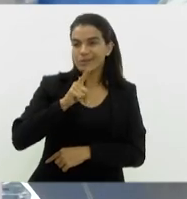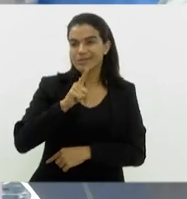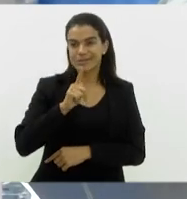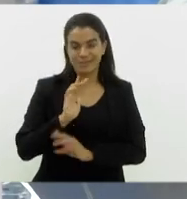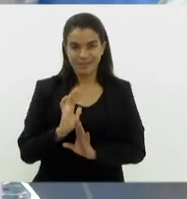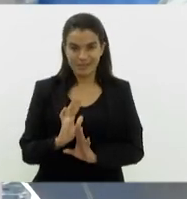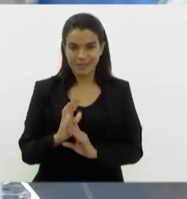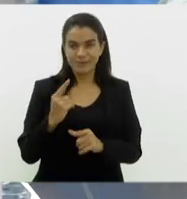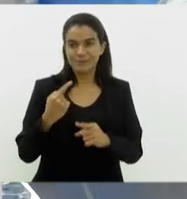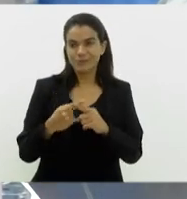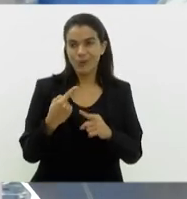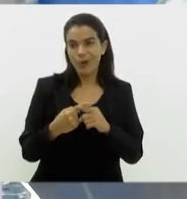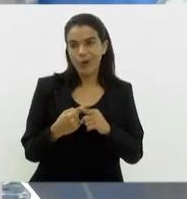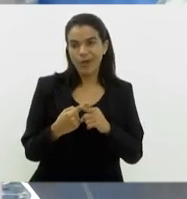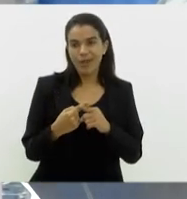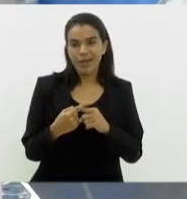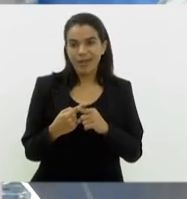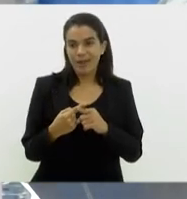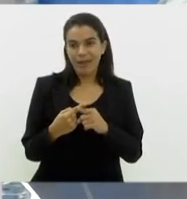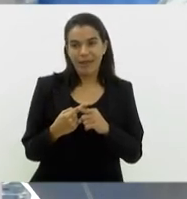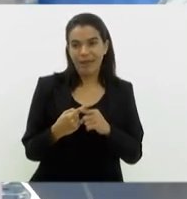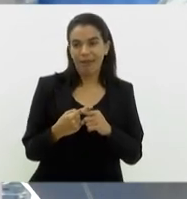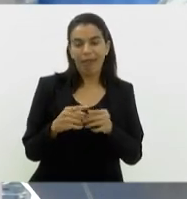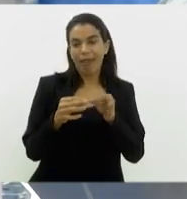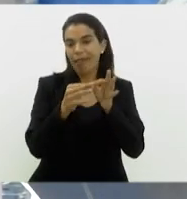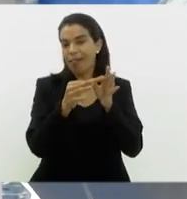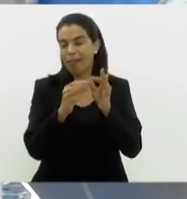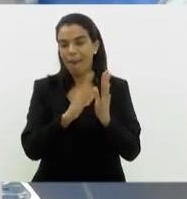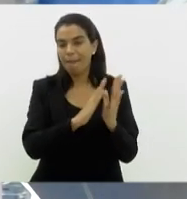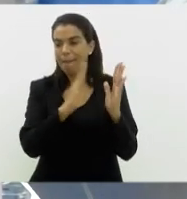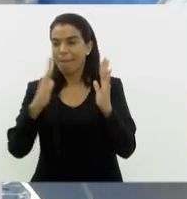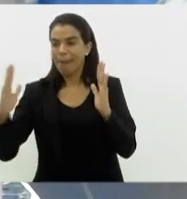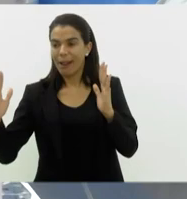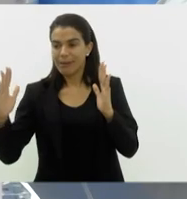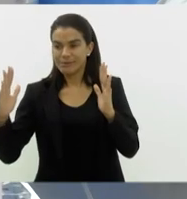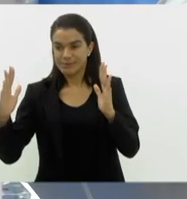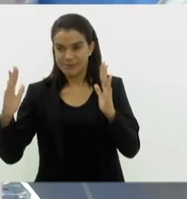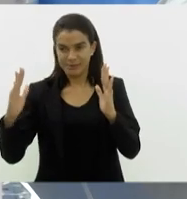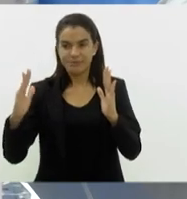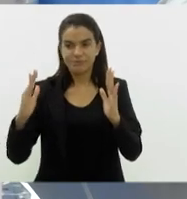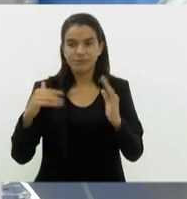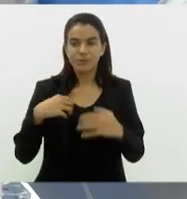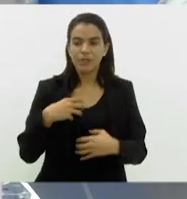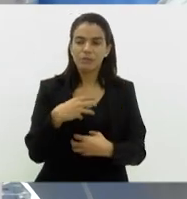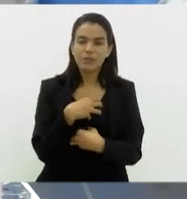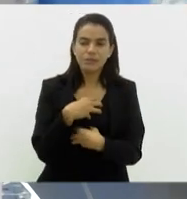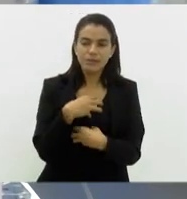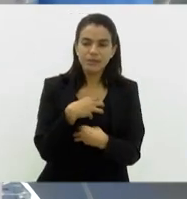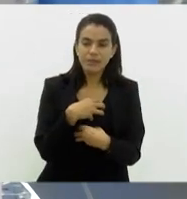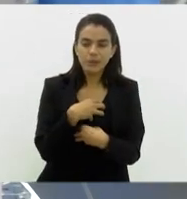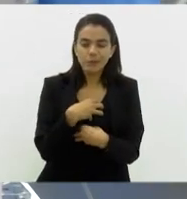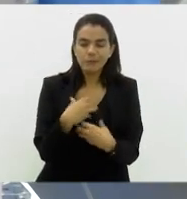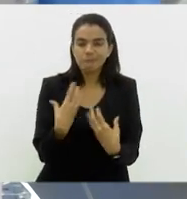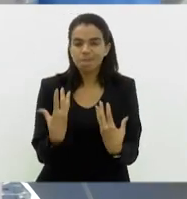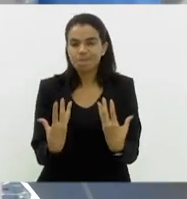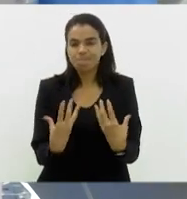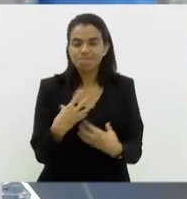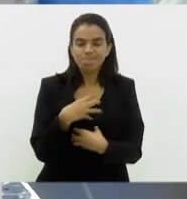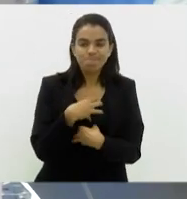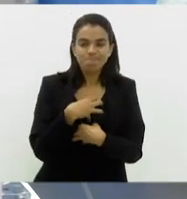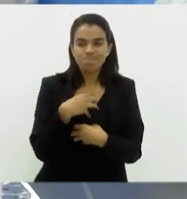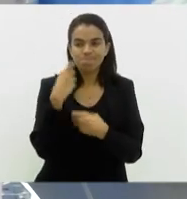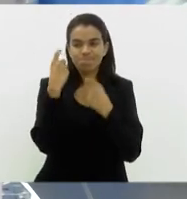porque Estendeu porque não Estendeu nenhum prazo então Eh eu fico muito muito